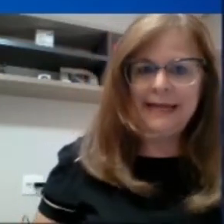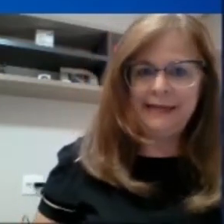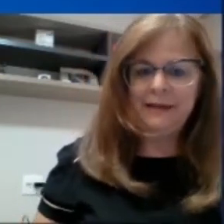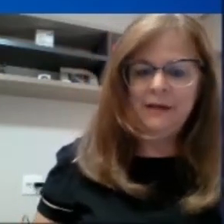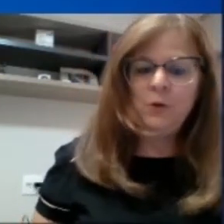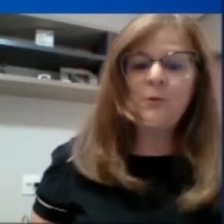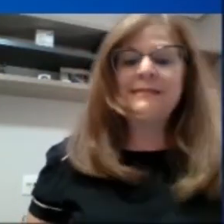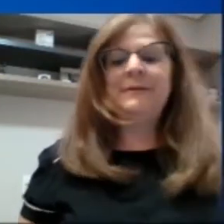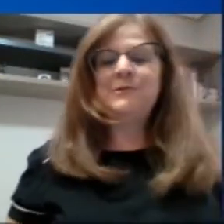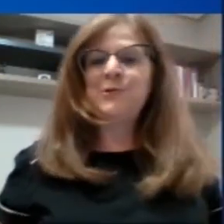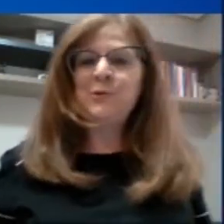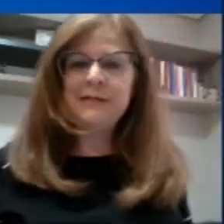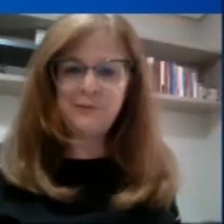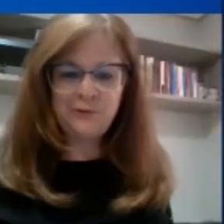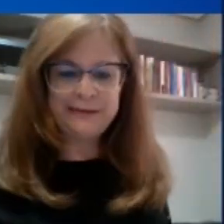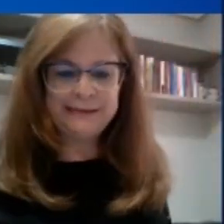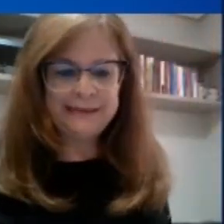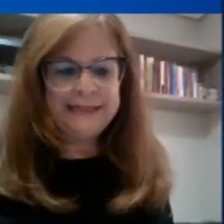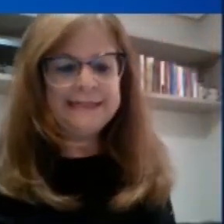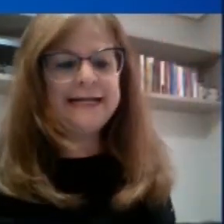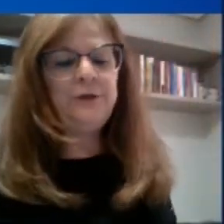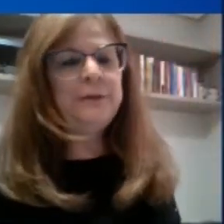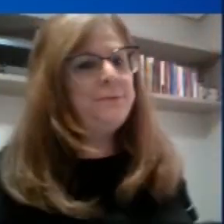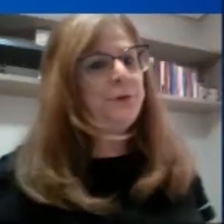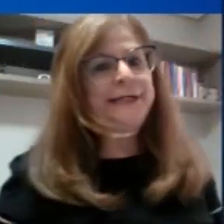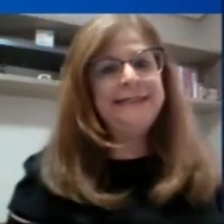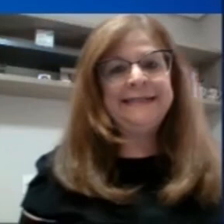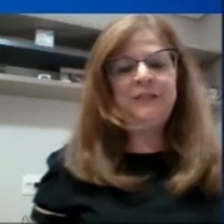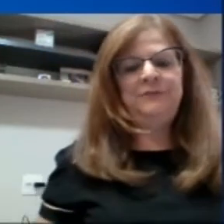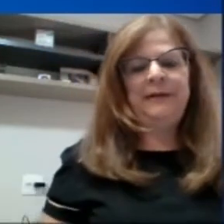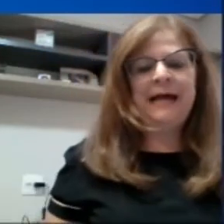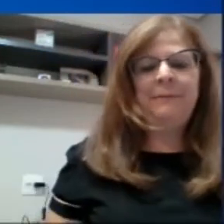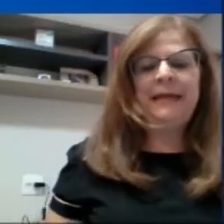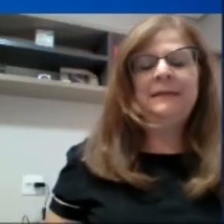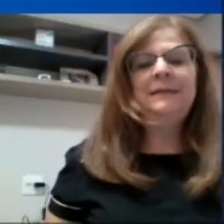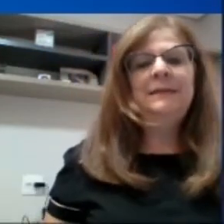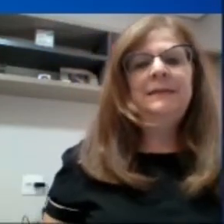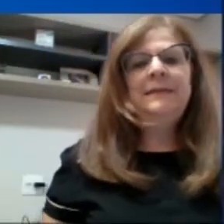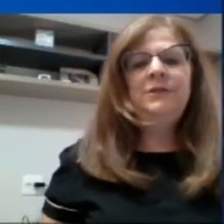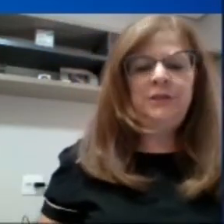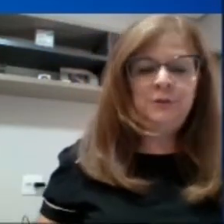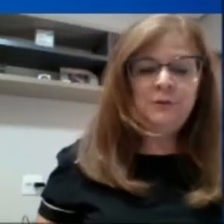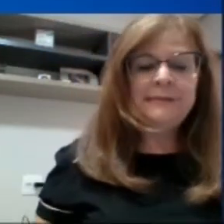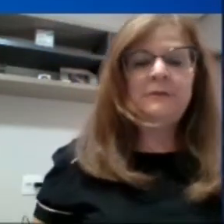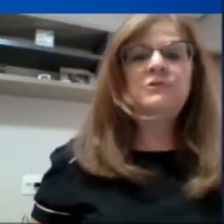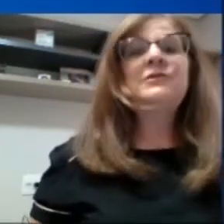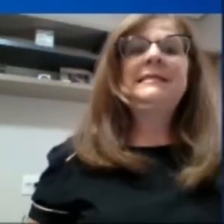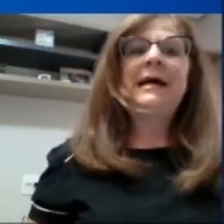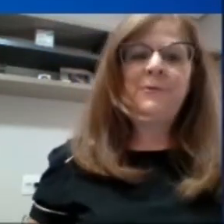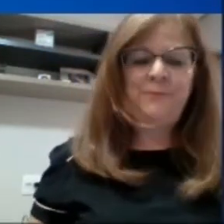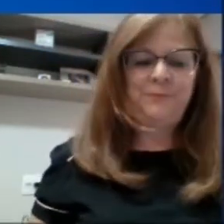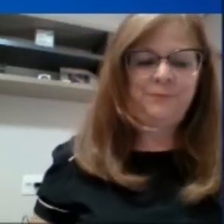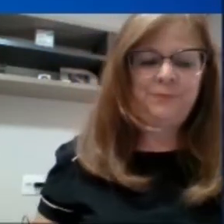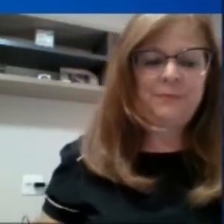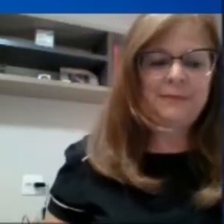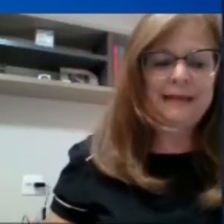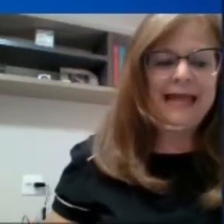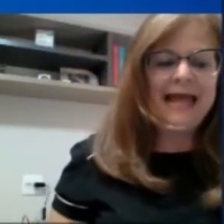com quem? Com as pessoas surdas, sendo uma importante ferramenta de inclusão social.